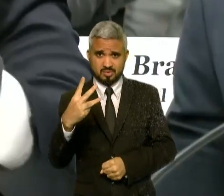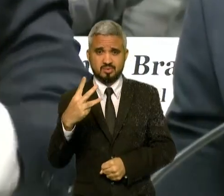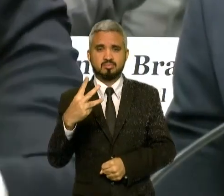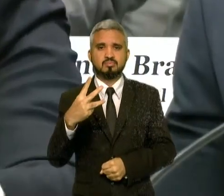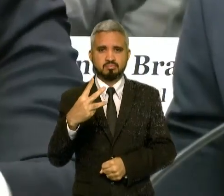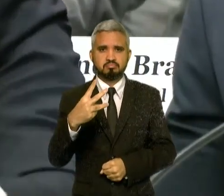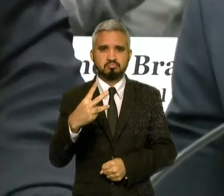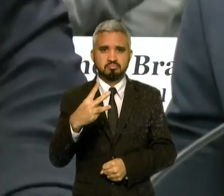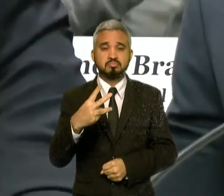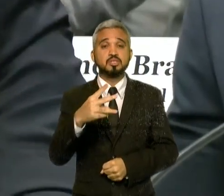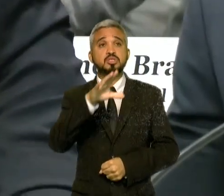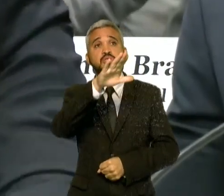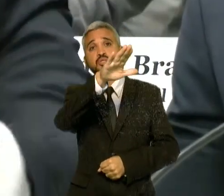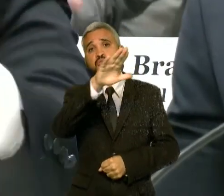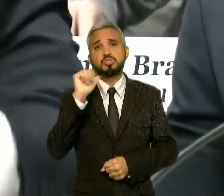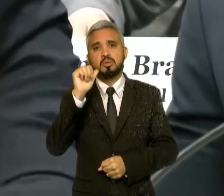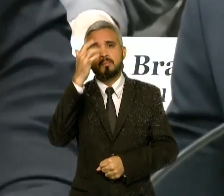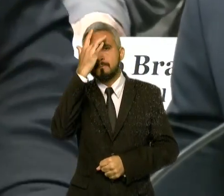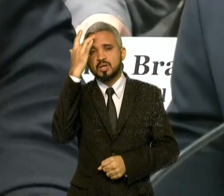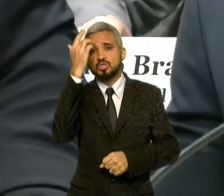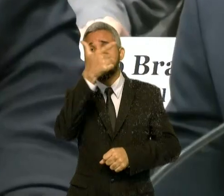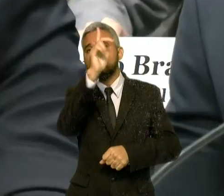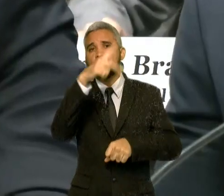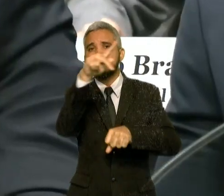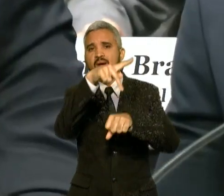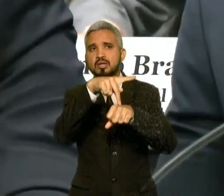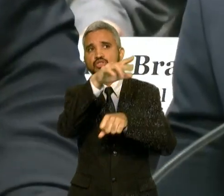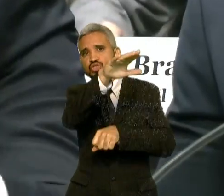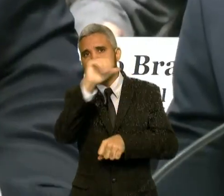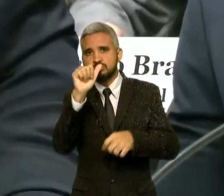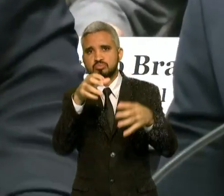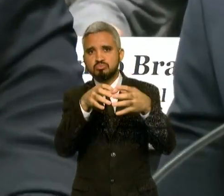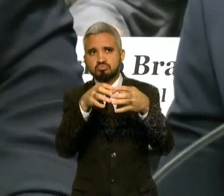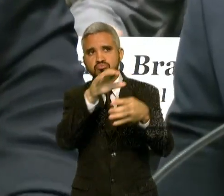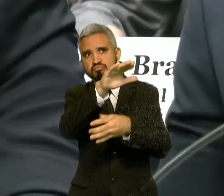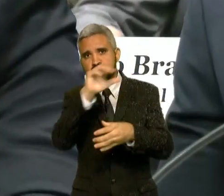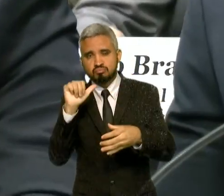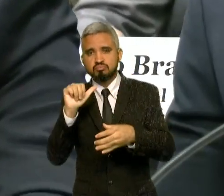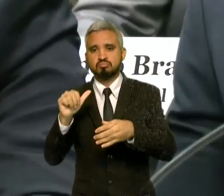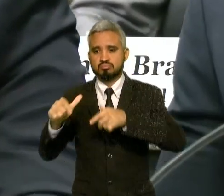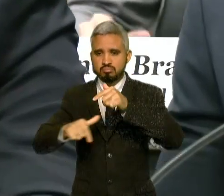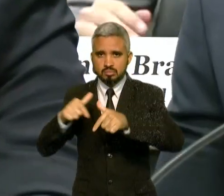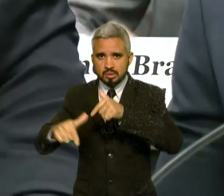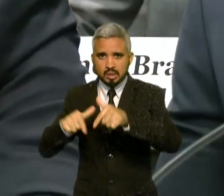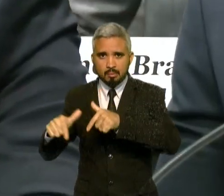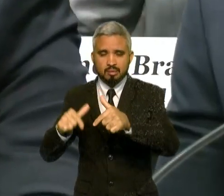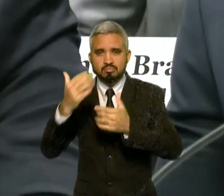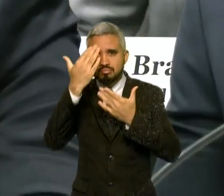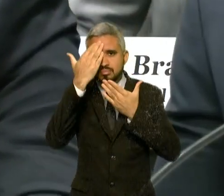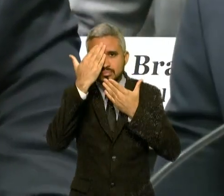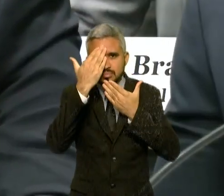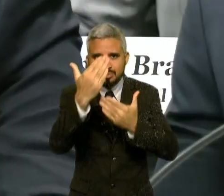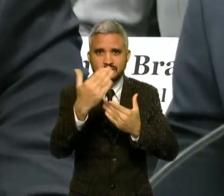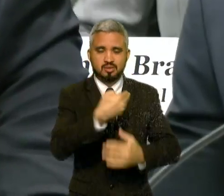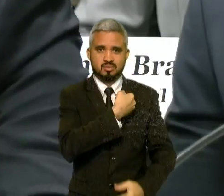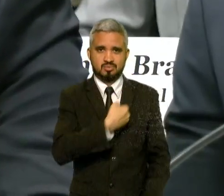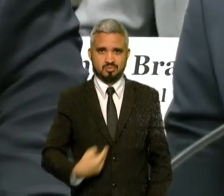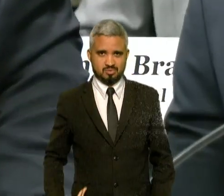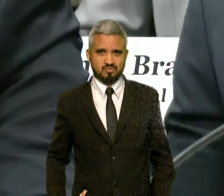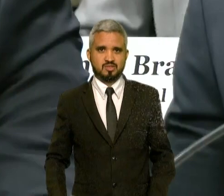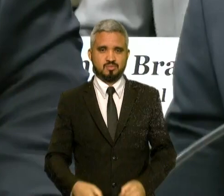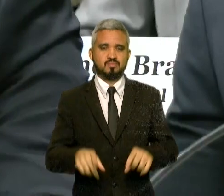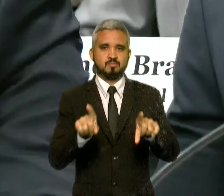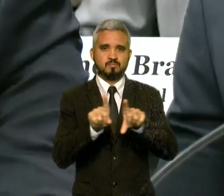país para que essa obra pudesse ser concluída e muito bem feita. Então, o meu agradecimento ao governo do estado e finalizo novamente